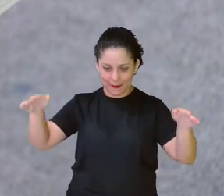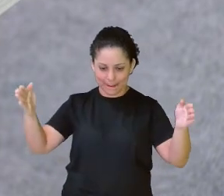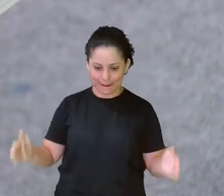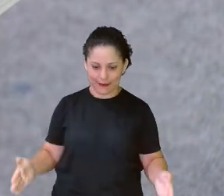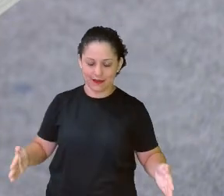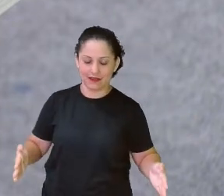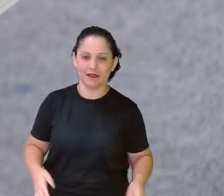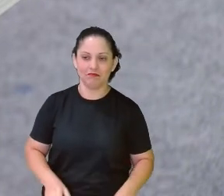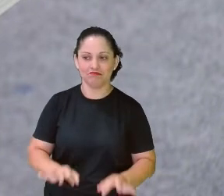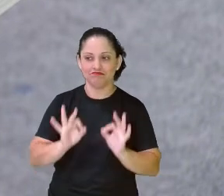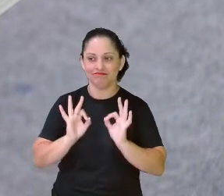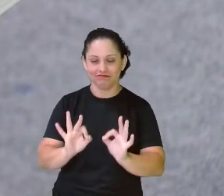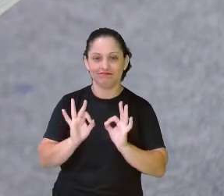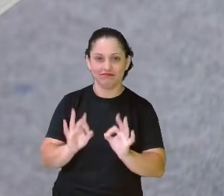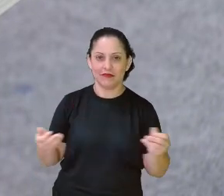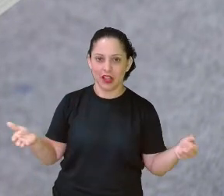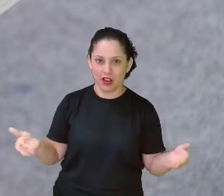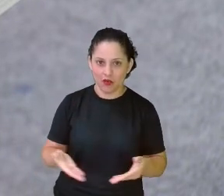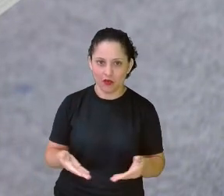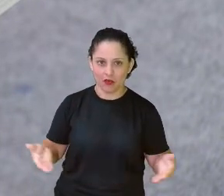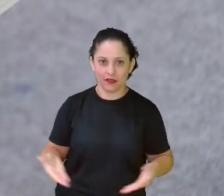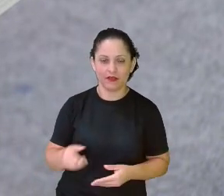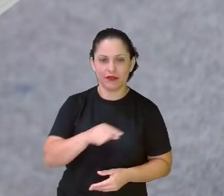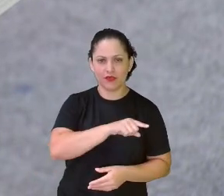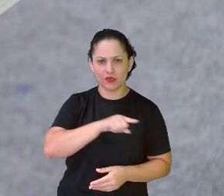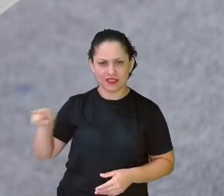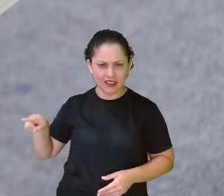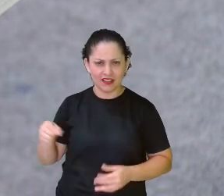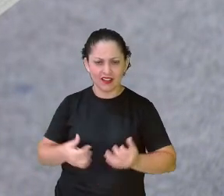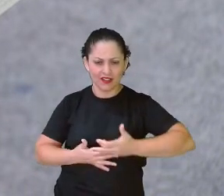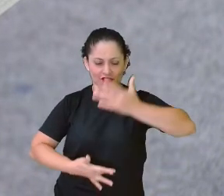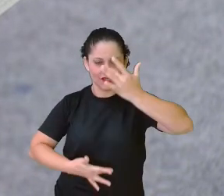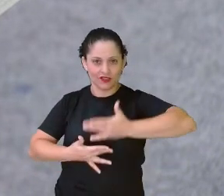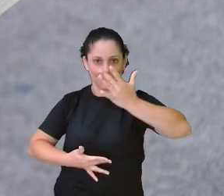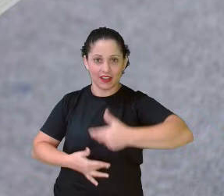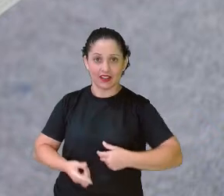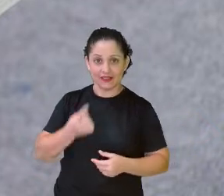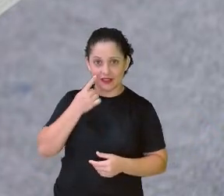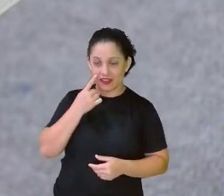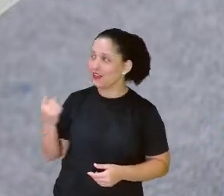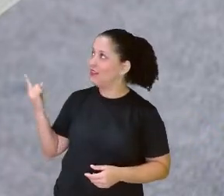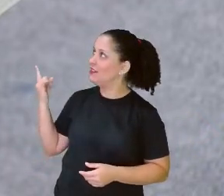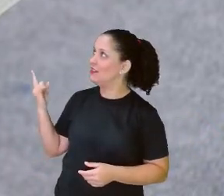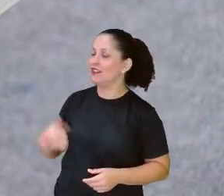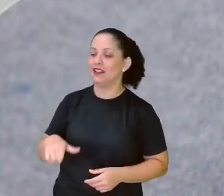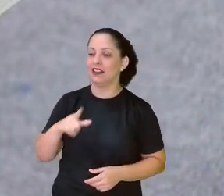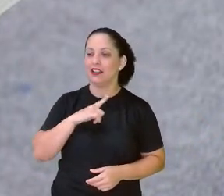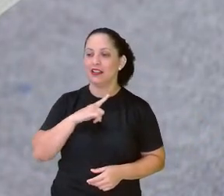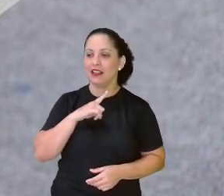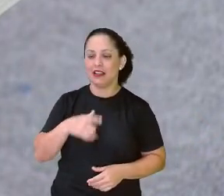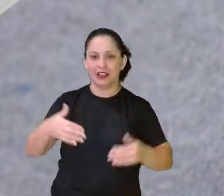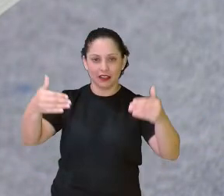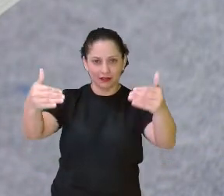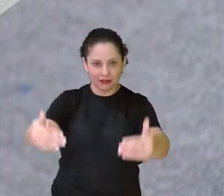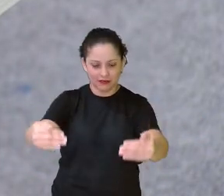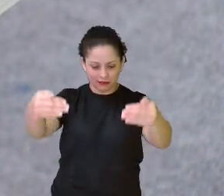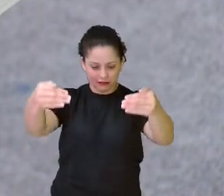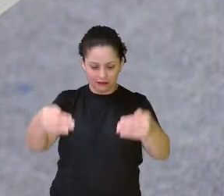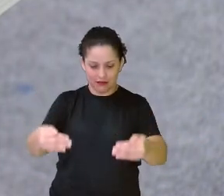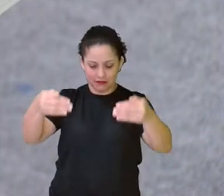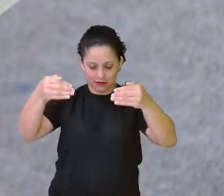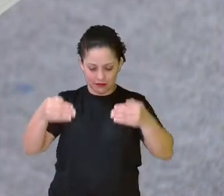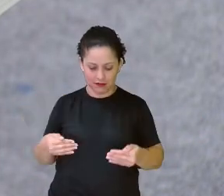foco excelente. Presta atenção você que está no chat. Eu dividi em 3 partes os meus bonequinhos, 5º